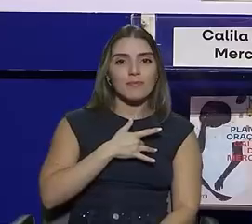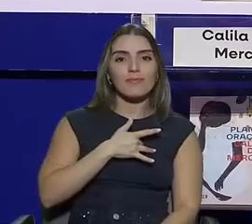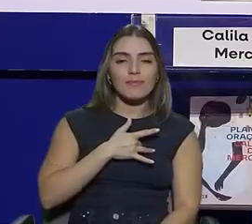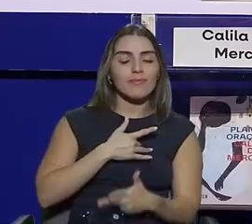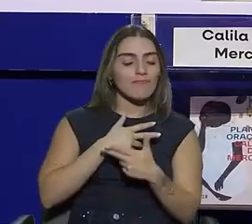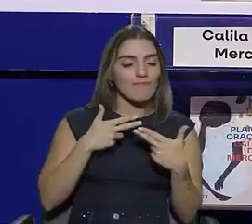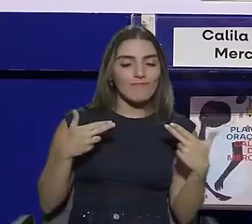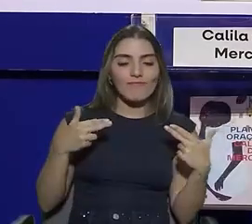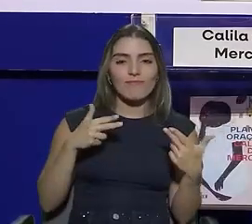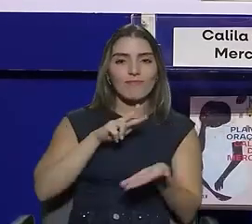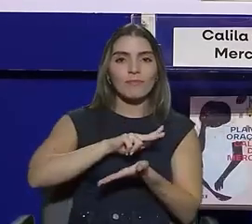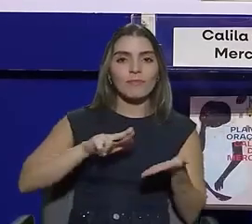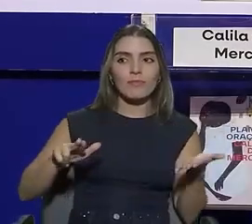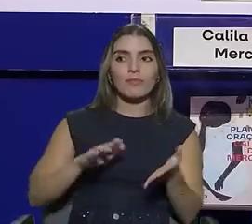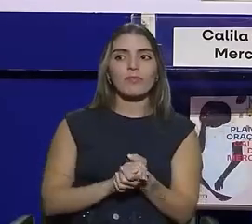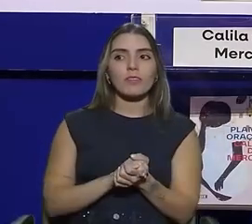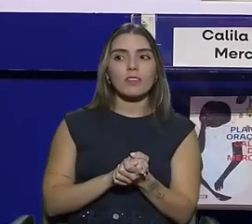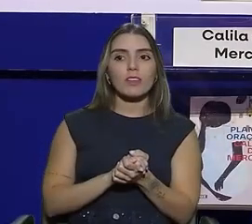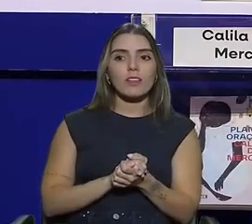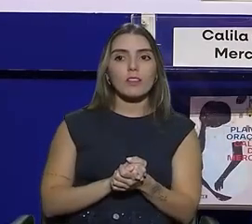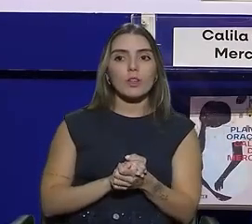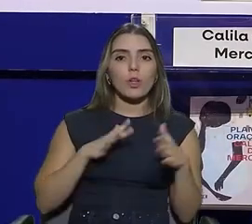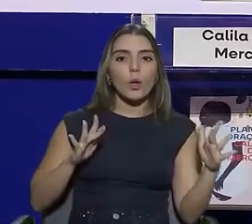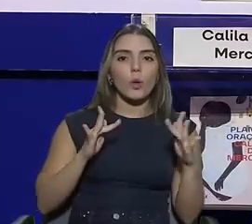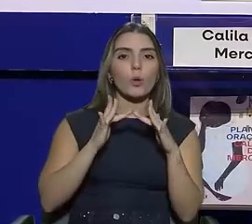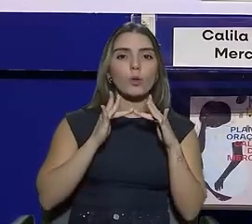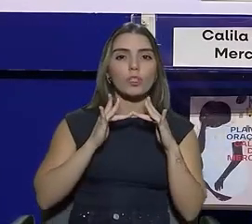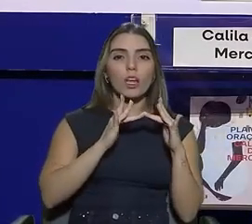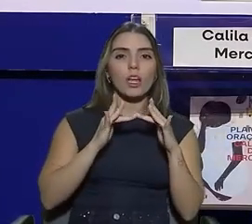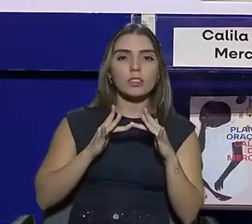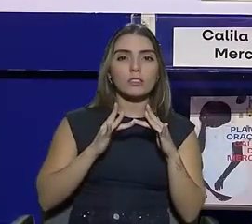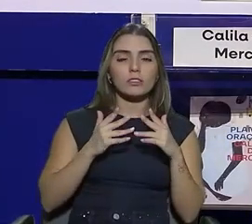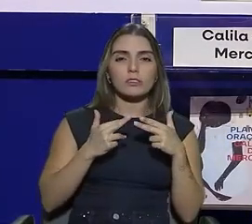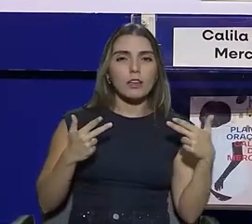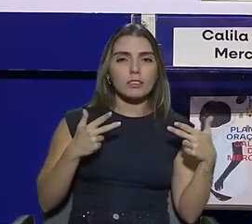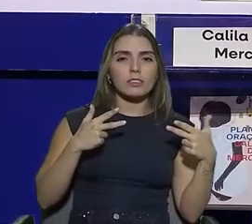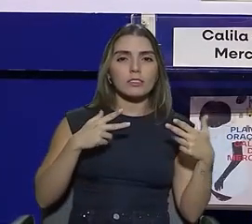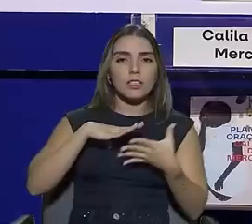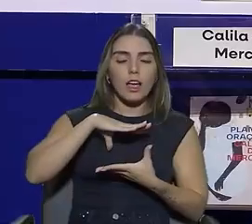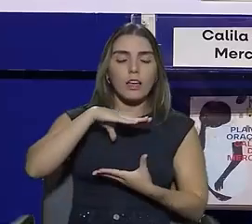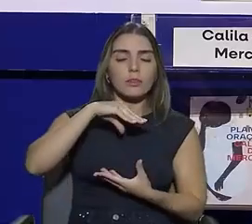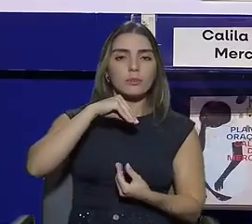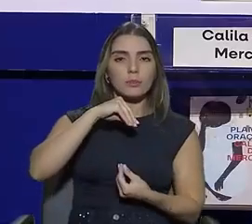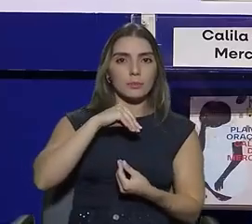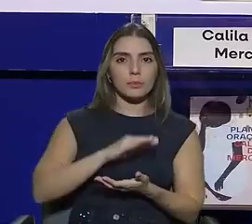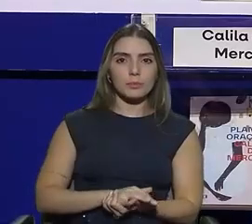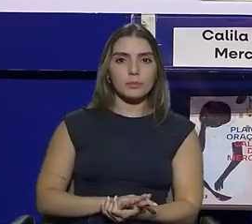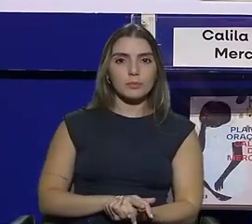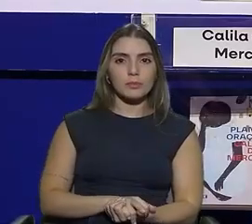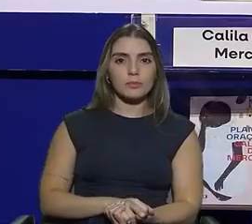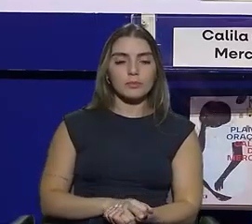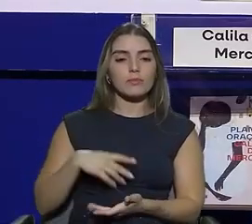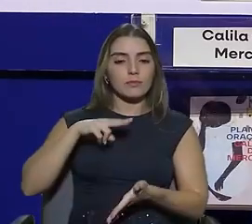Era, e um contato com uma coisa mais de alma, né? É muito lindo, eu